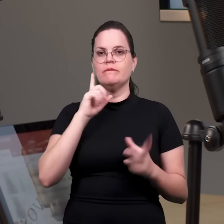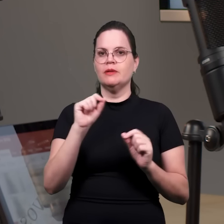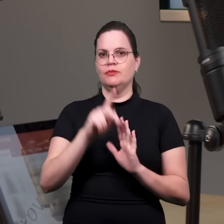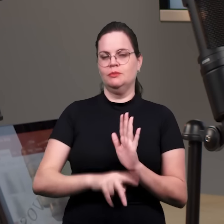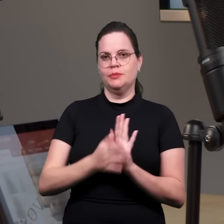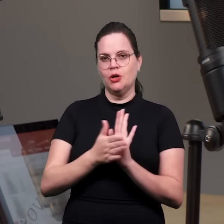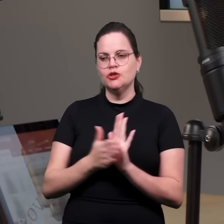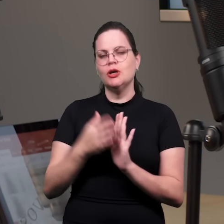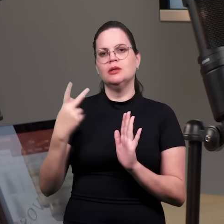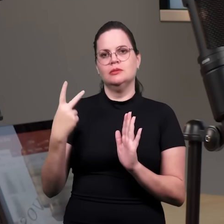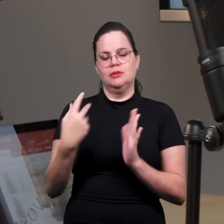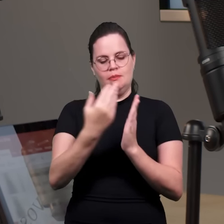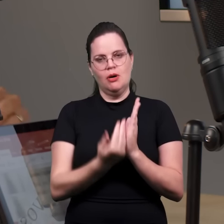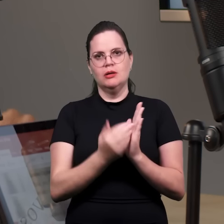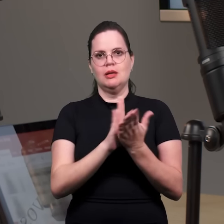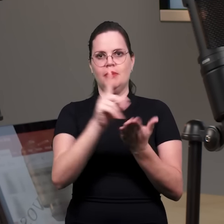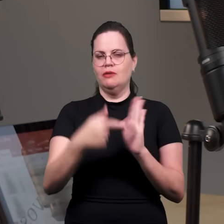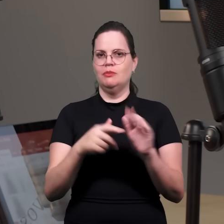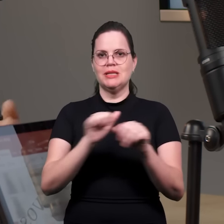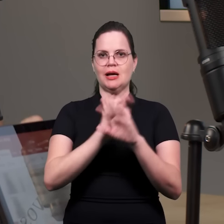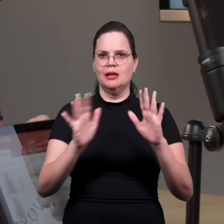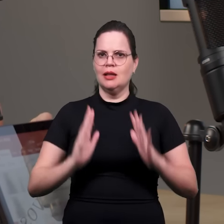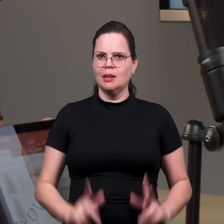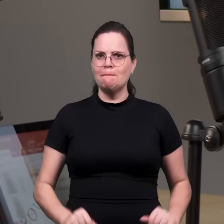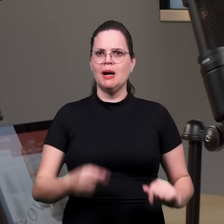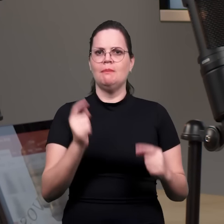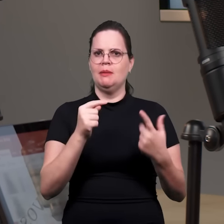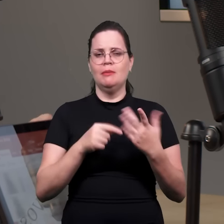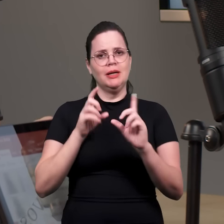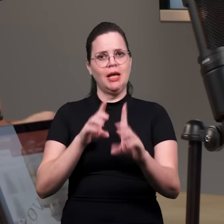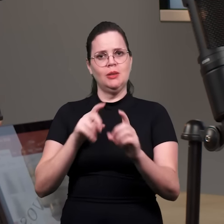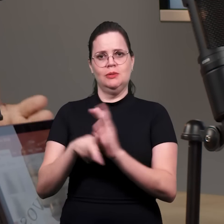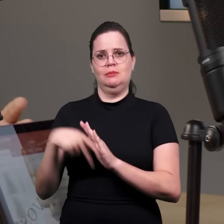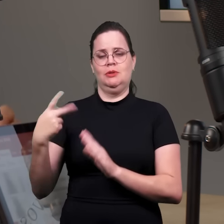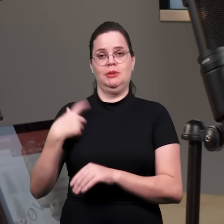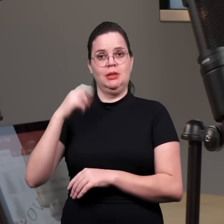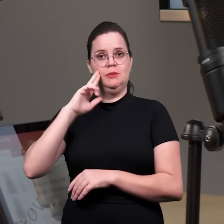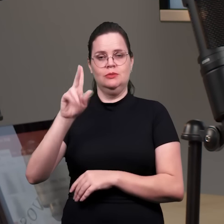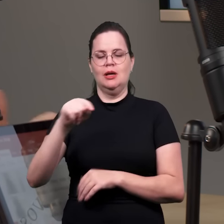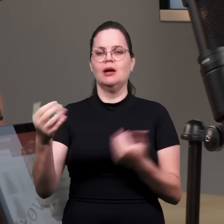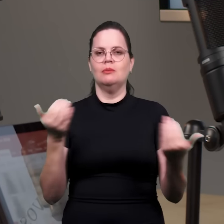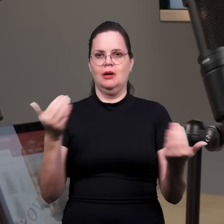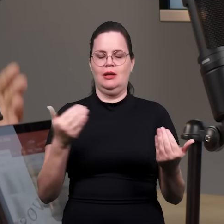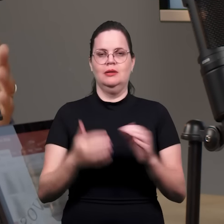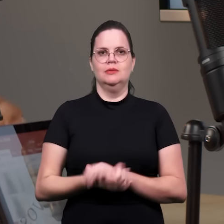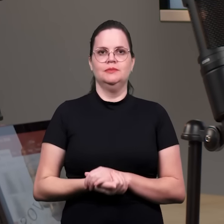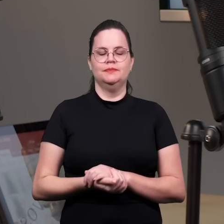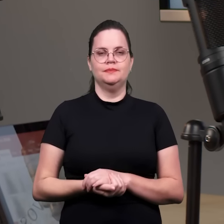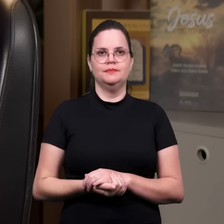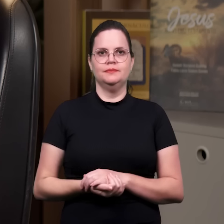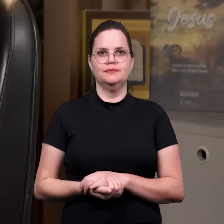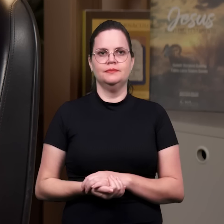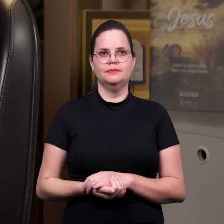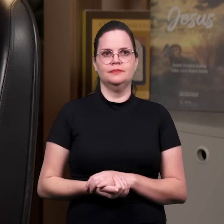evangelho, em santificação, vivendo conforme a palavra do Senhor, nesse paralelo que nós podemos fazer entre aquele tempo e o tempo de hoje,